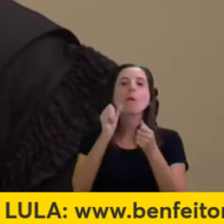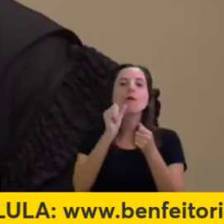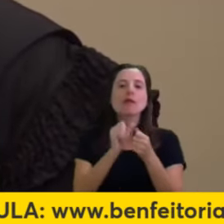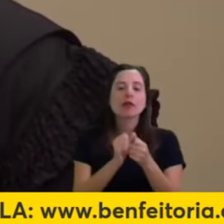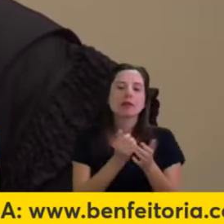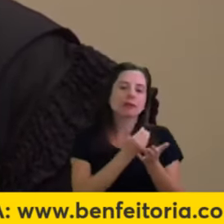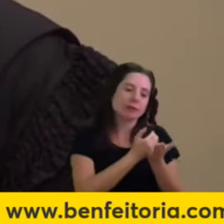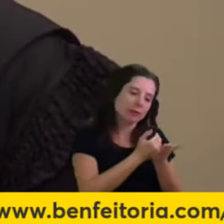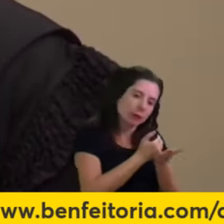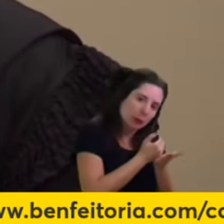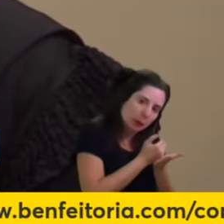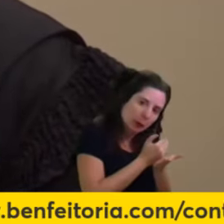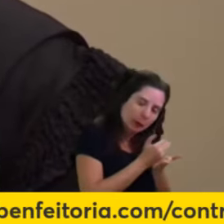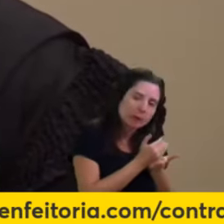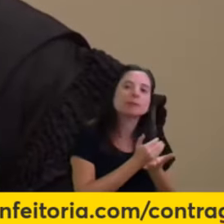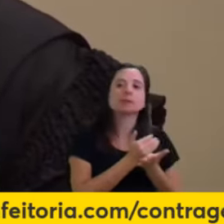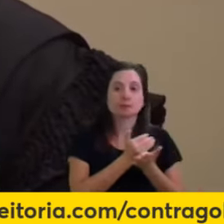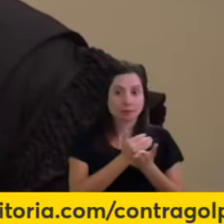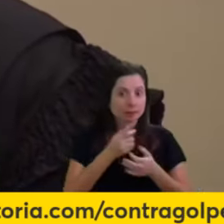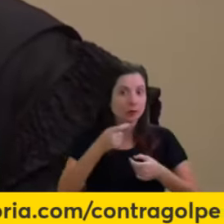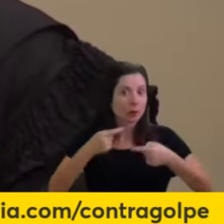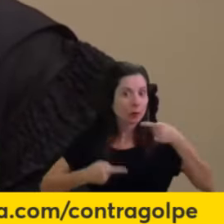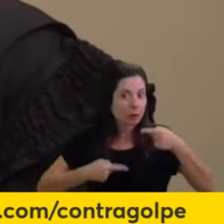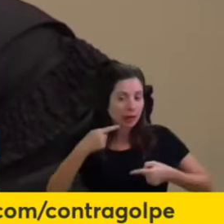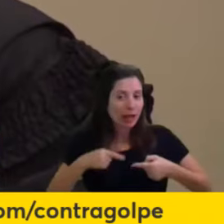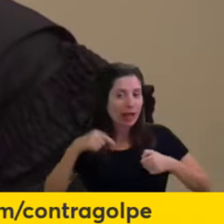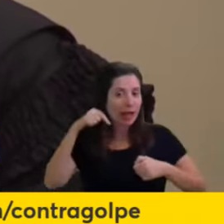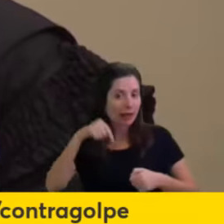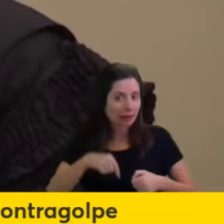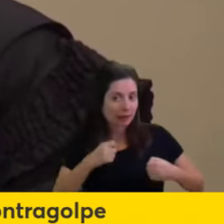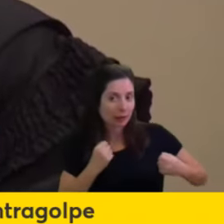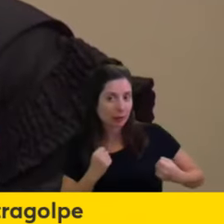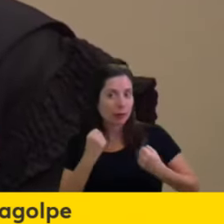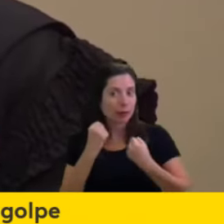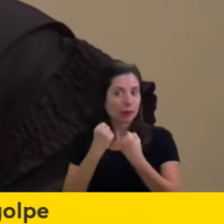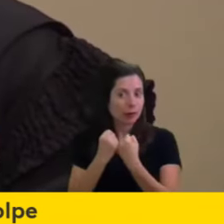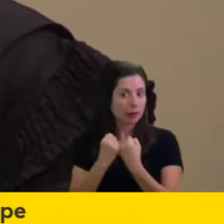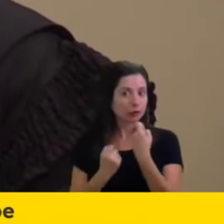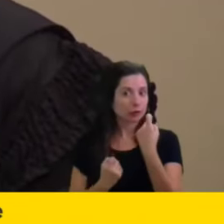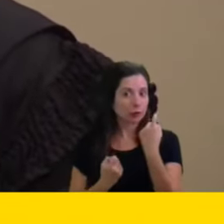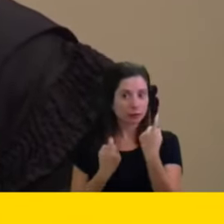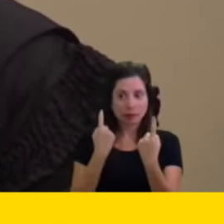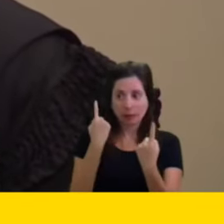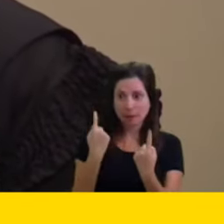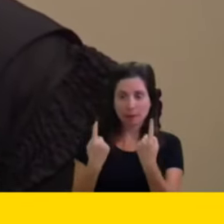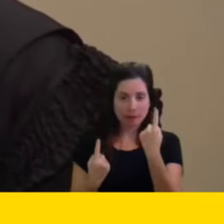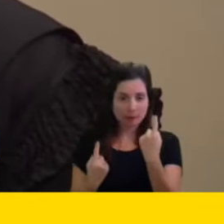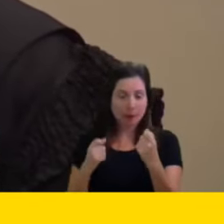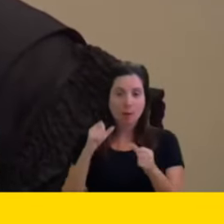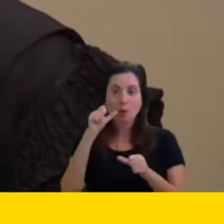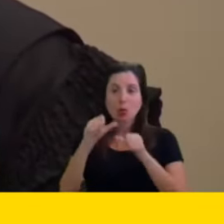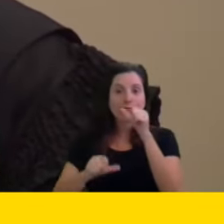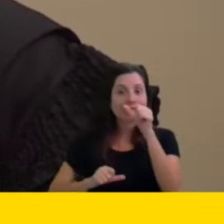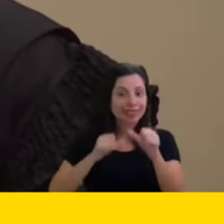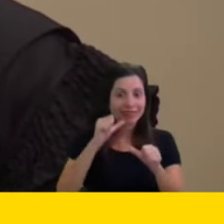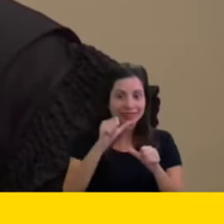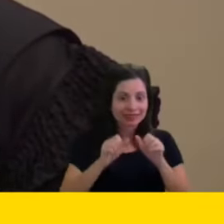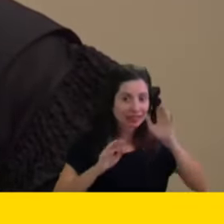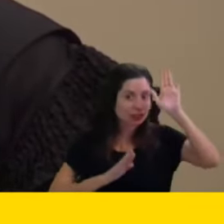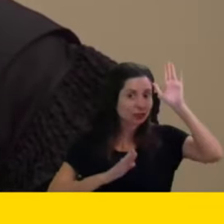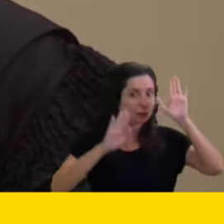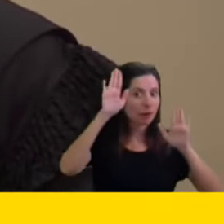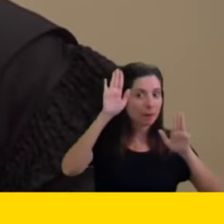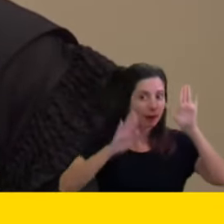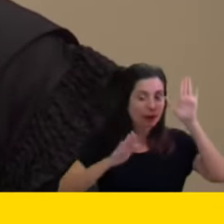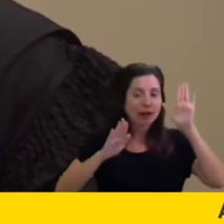completo o jogo político aqui corroborado pelo comportamento de um dos autores que contribuiu para a mudança de candidatura e a impossibilidade de se criar